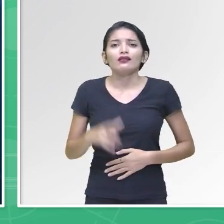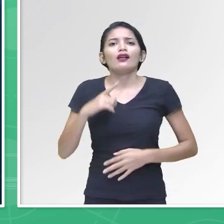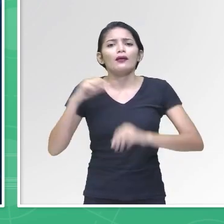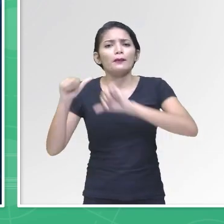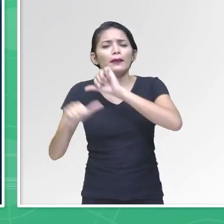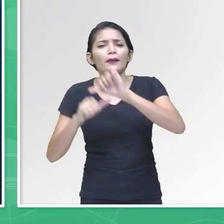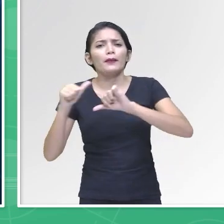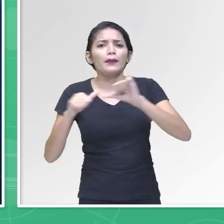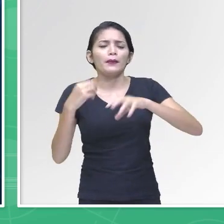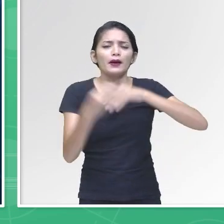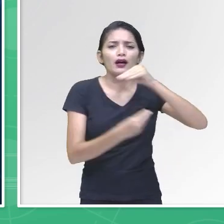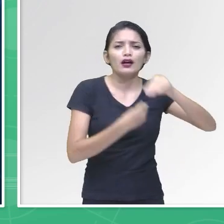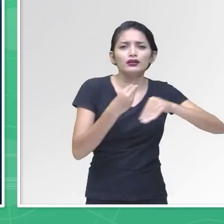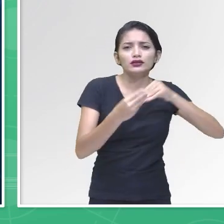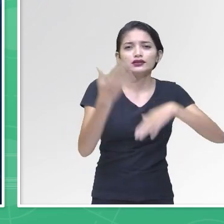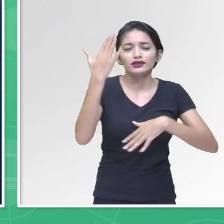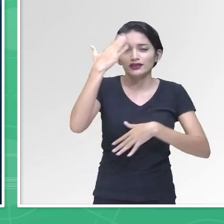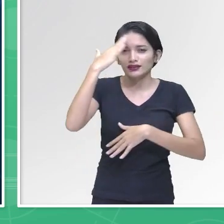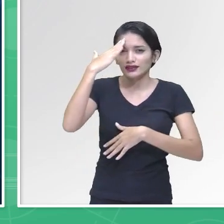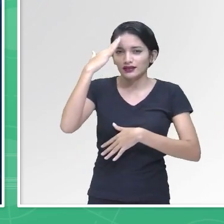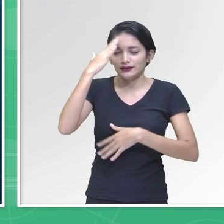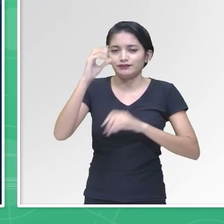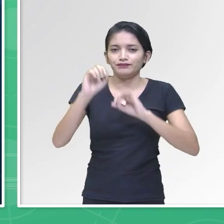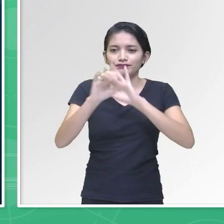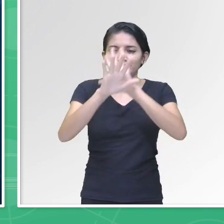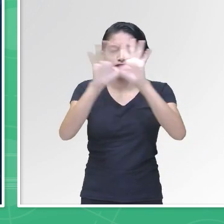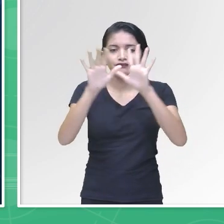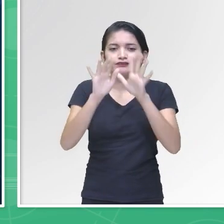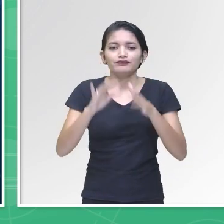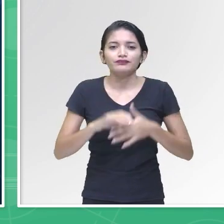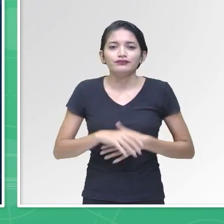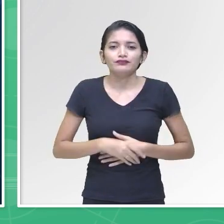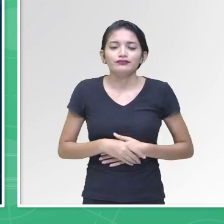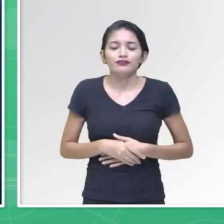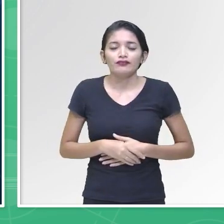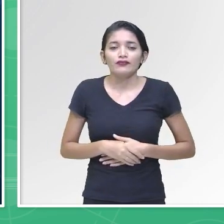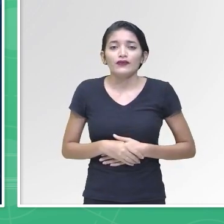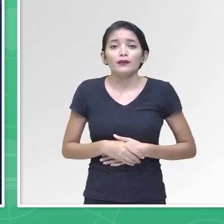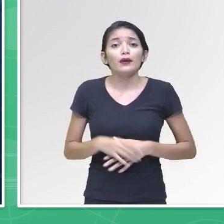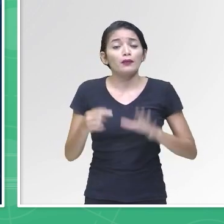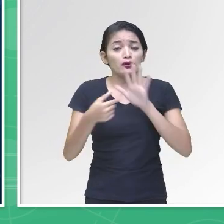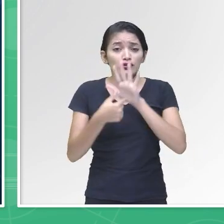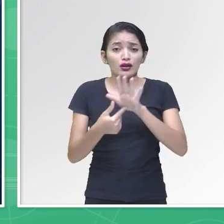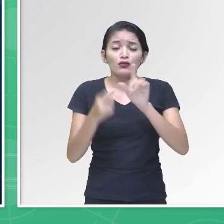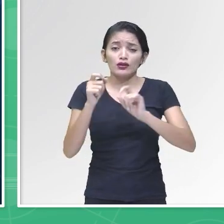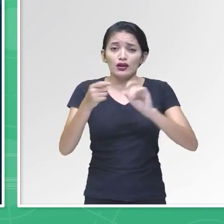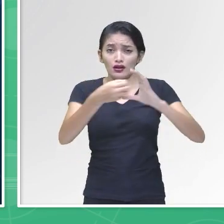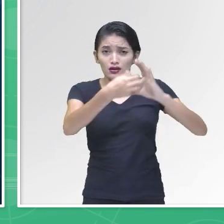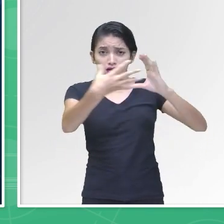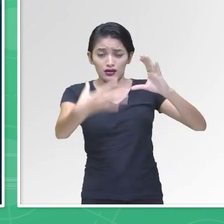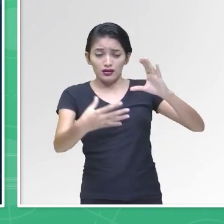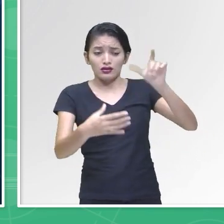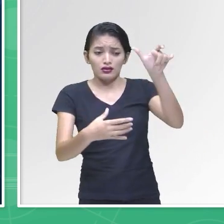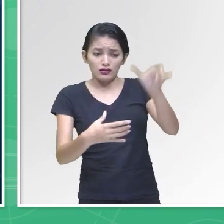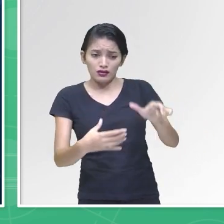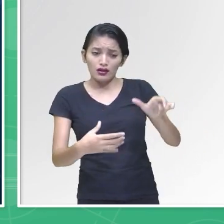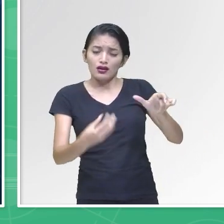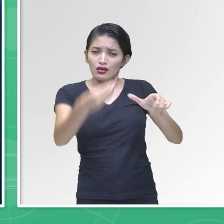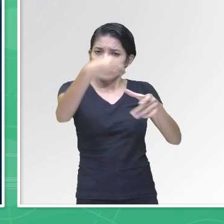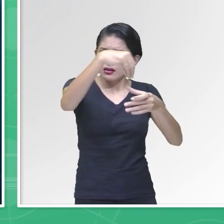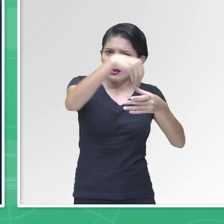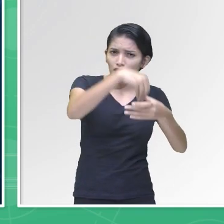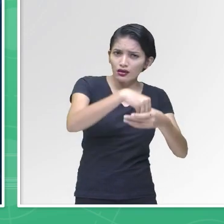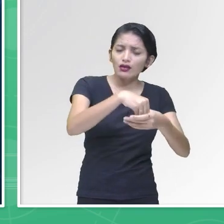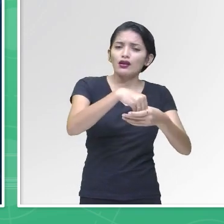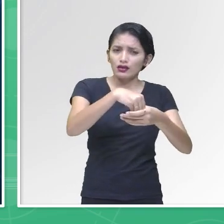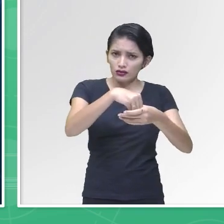dessincronização para o entendimento claro, para caracterizar o indivíduo dentro de um determinado